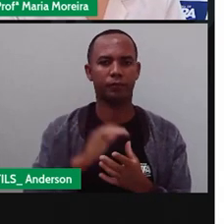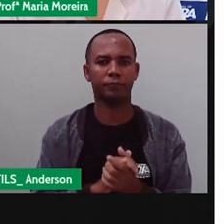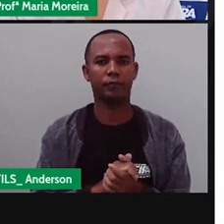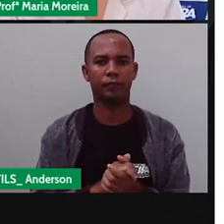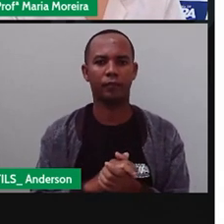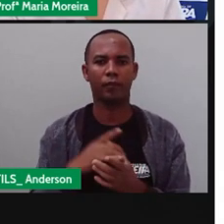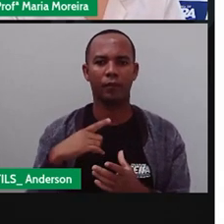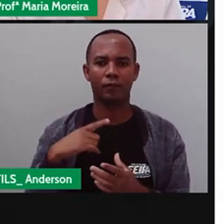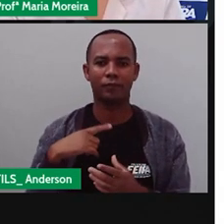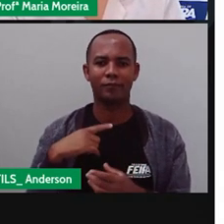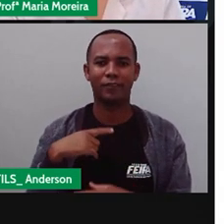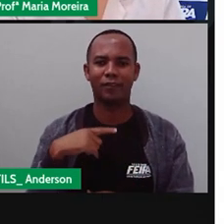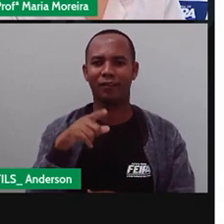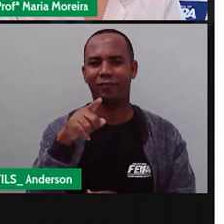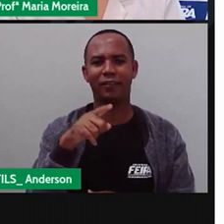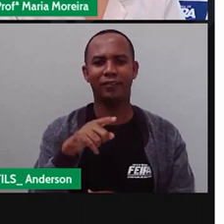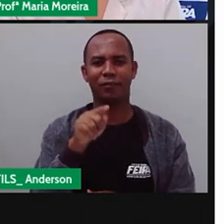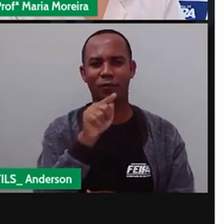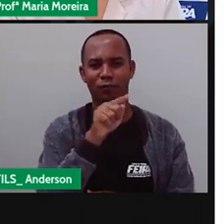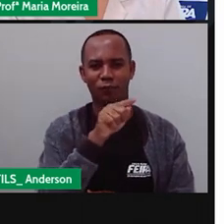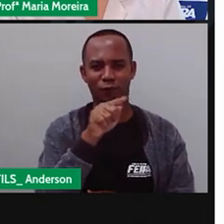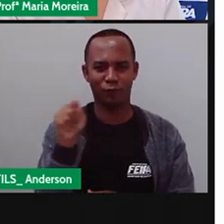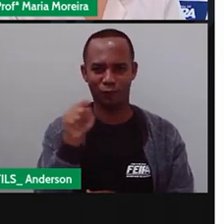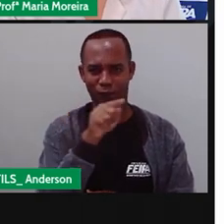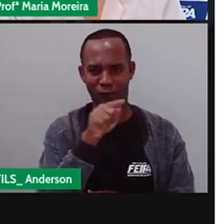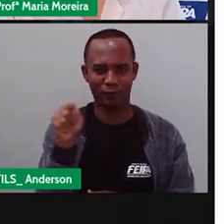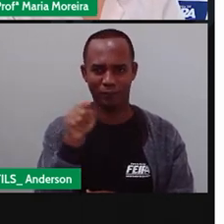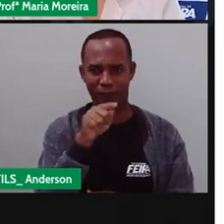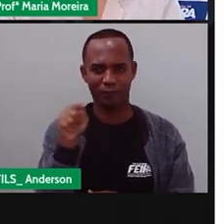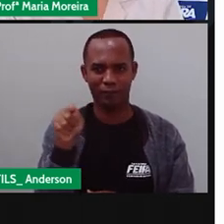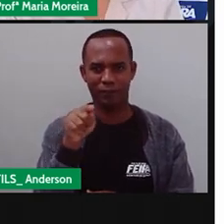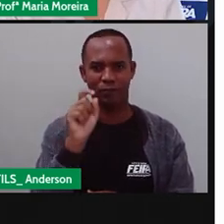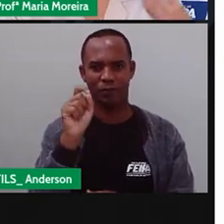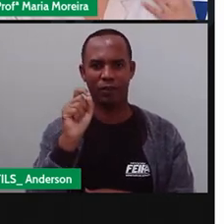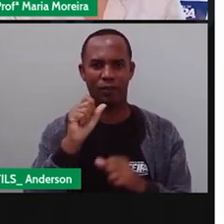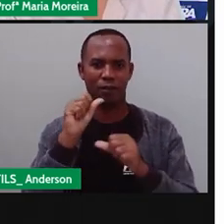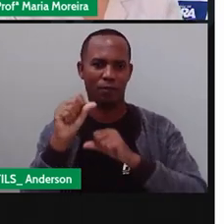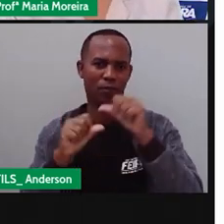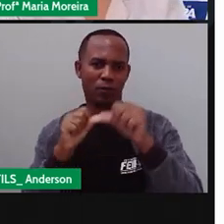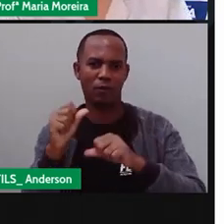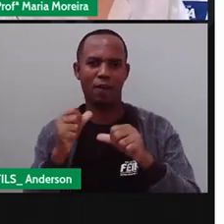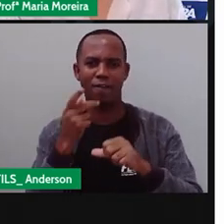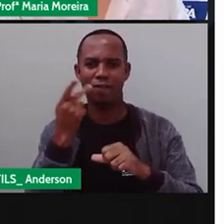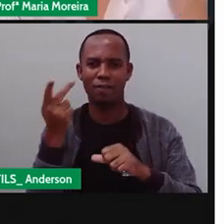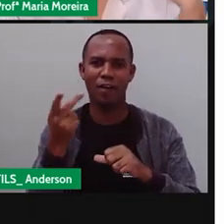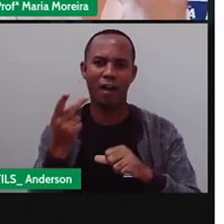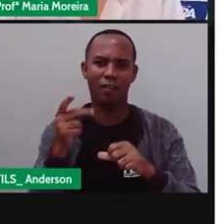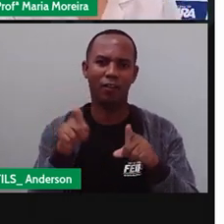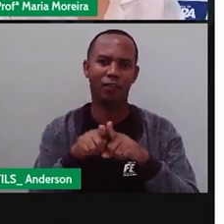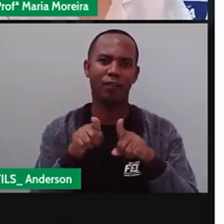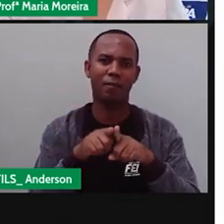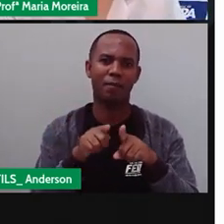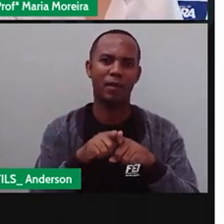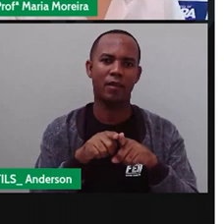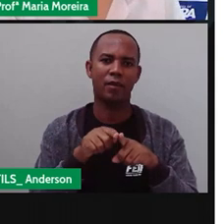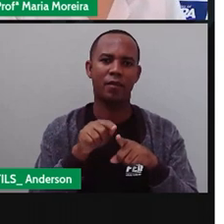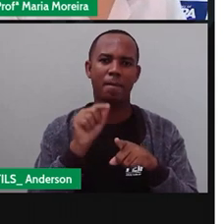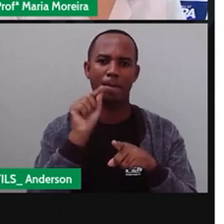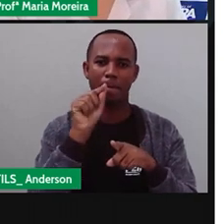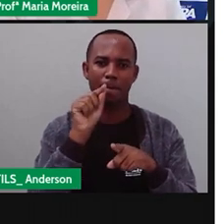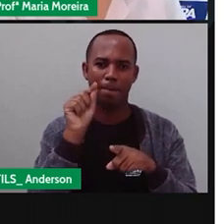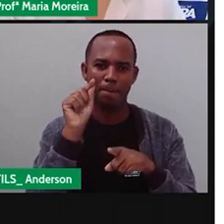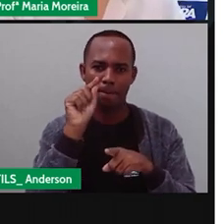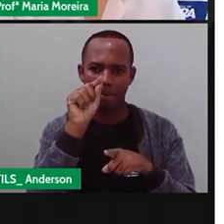Aí a gente tem um travessão, né, que marca a mudança de fala, né, dos personagens, os dois pontos, que serve para indicar o momento em